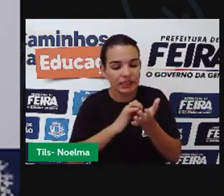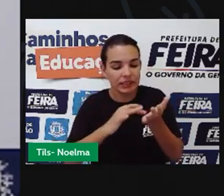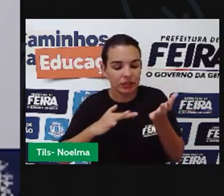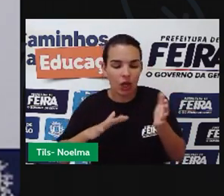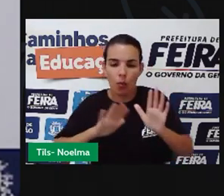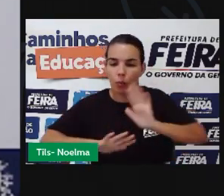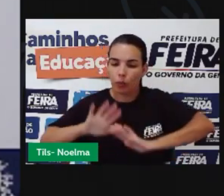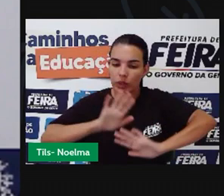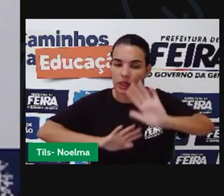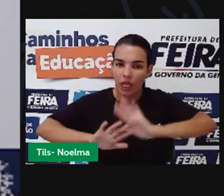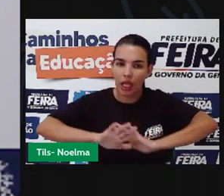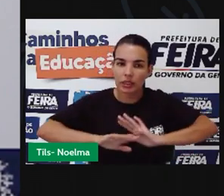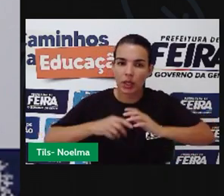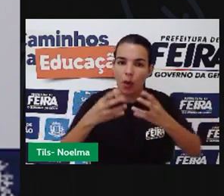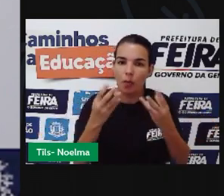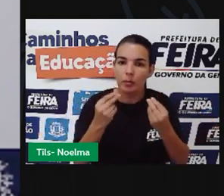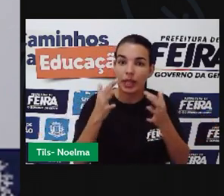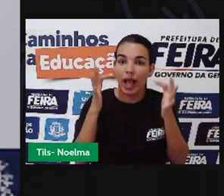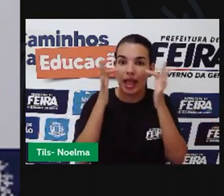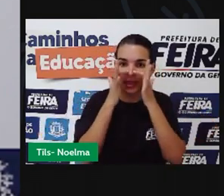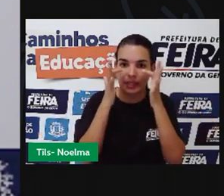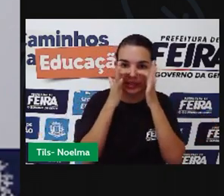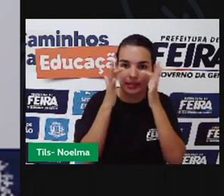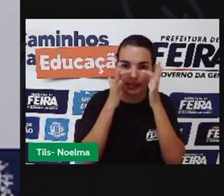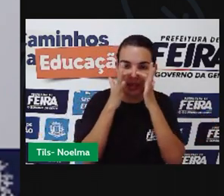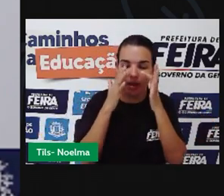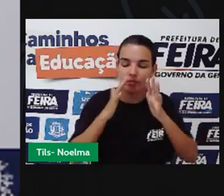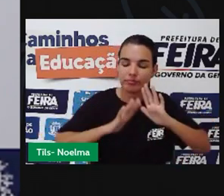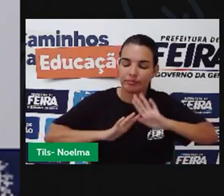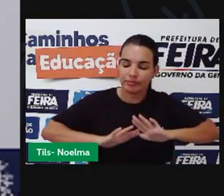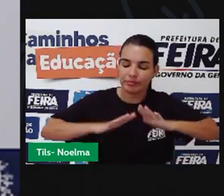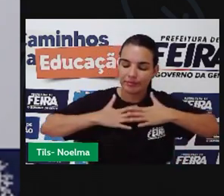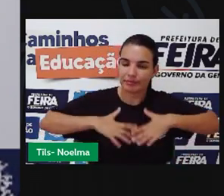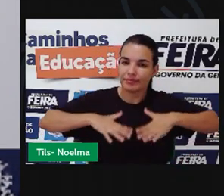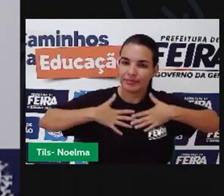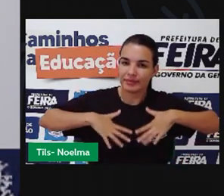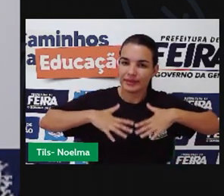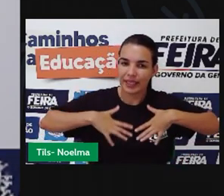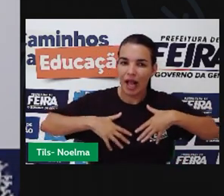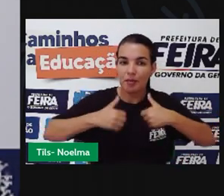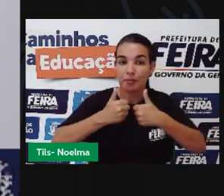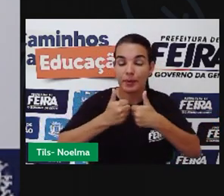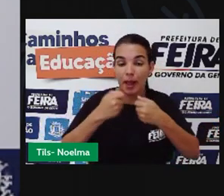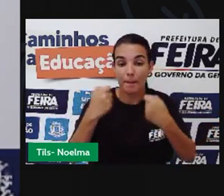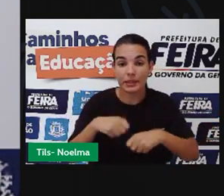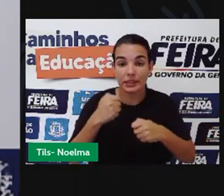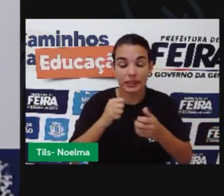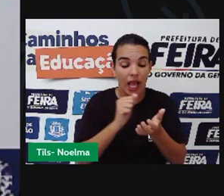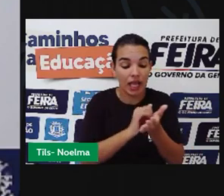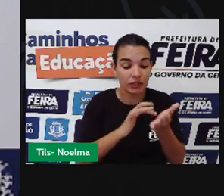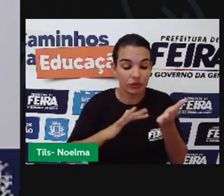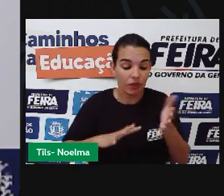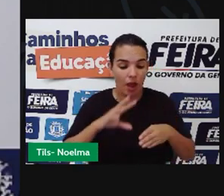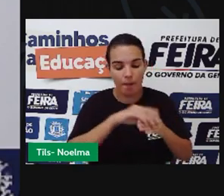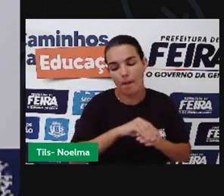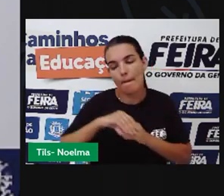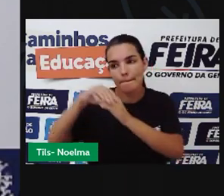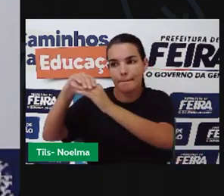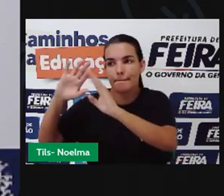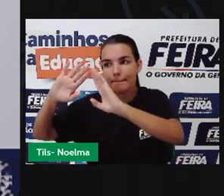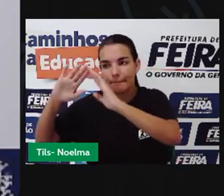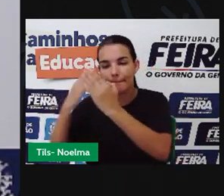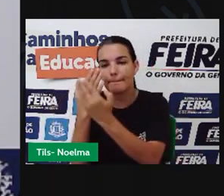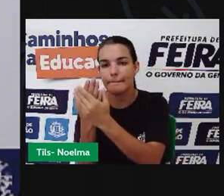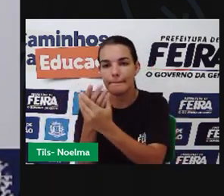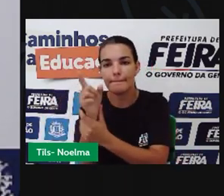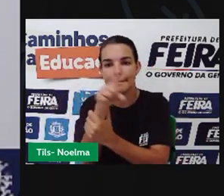muito cuidado, com muita atenção, com muita tranquilidade e carinho. Essas atividades elas deverão ser entregues às escolas de